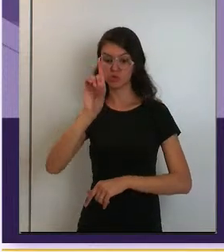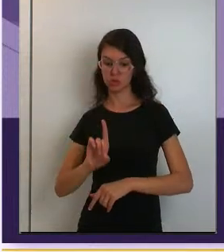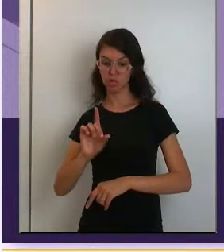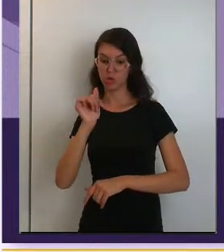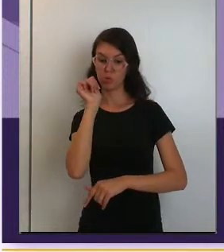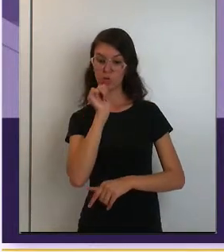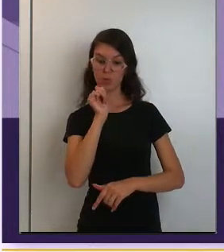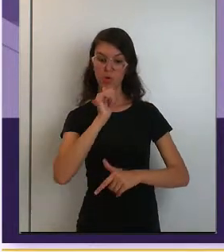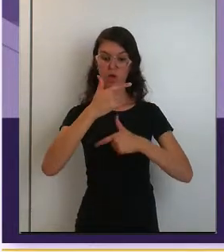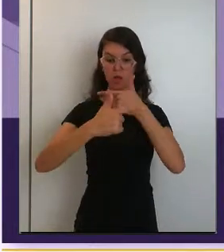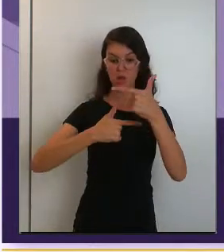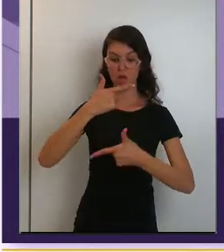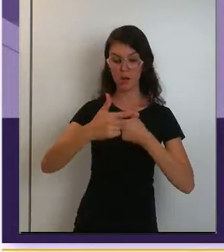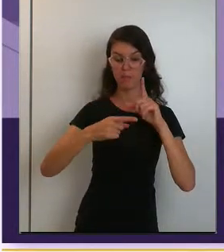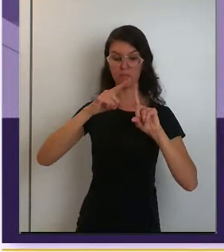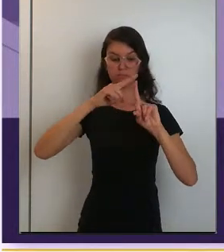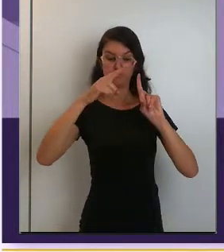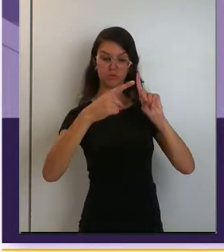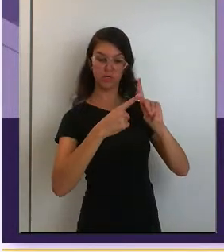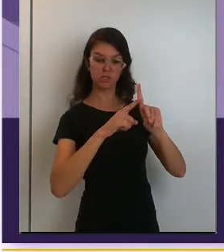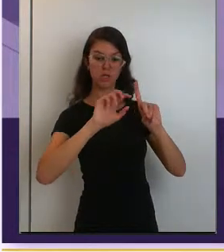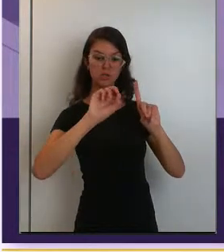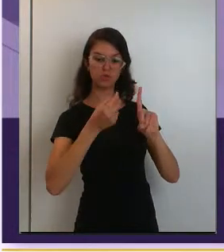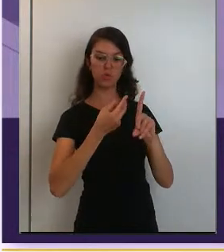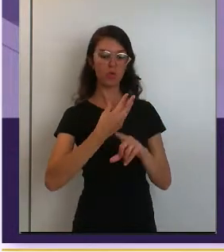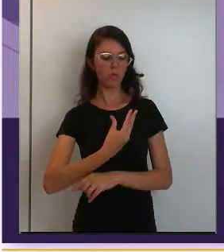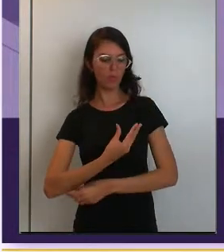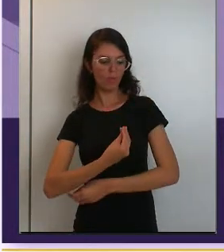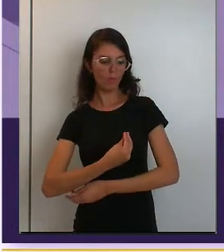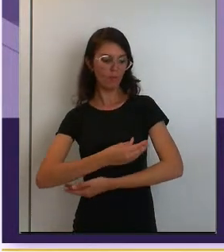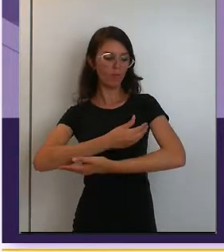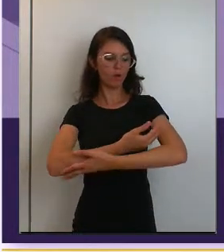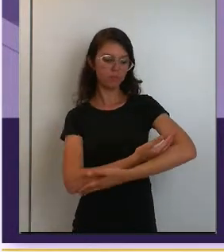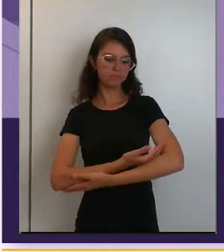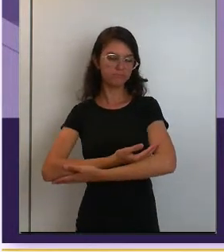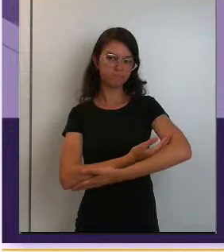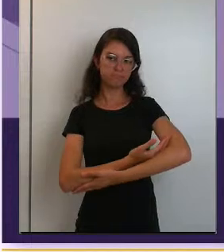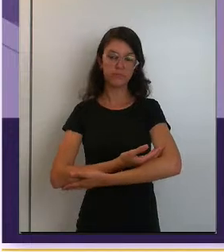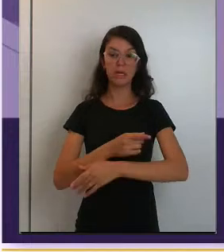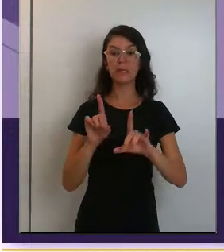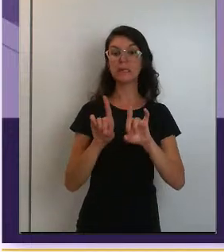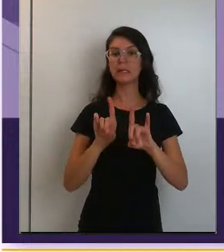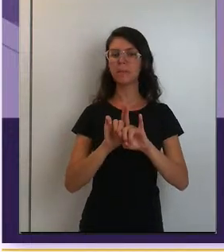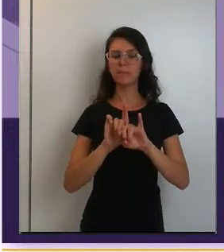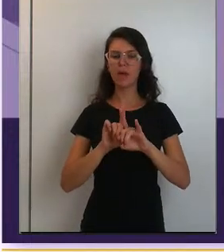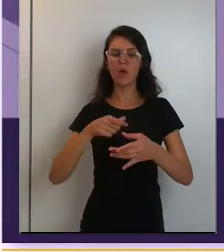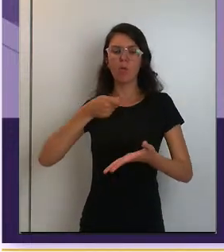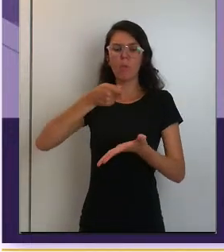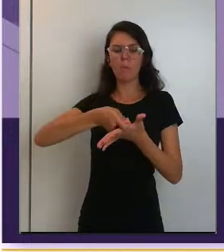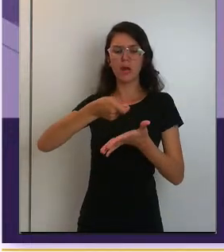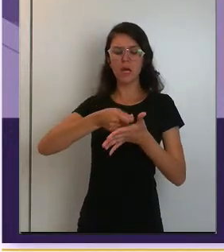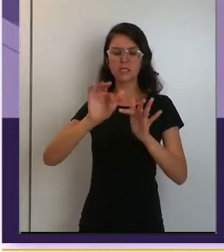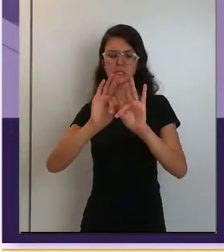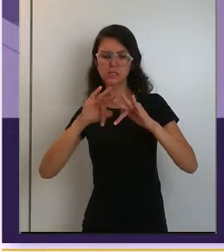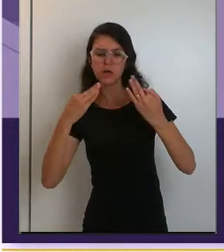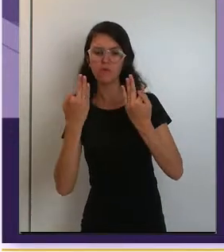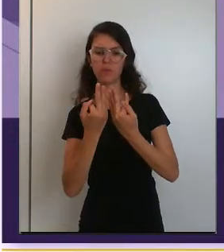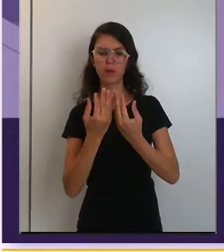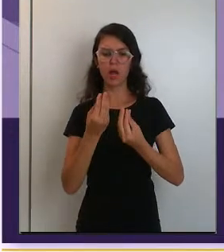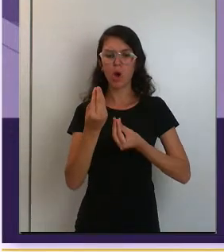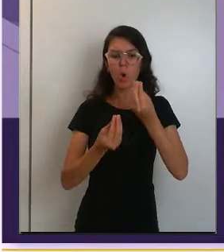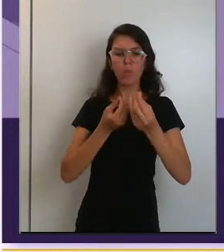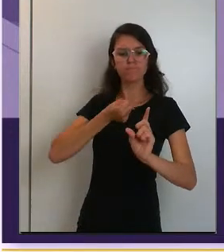trabalhadora gestante lactante no mundo do trabalho e também as obrigações familiares e o seu